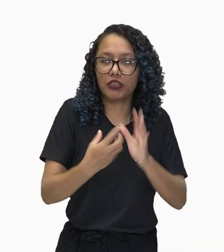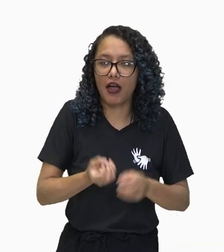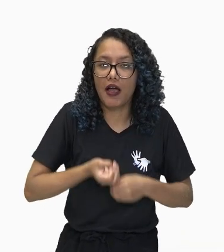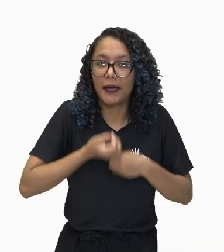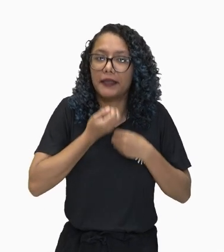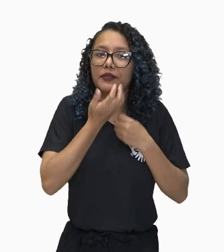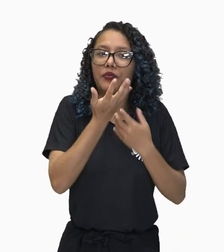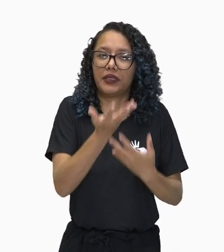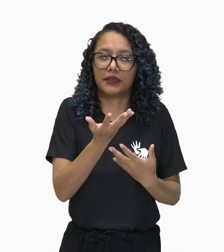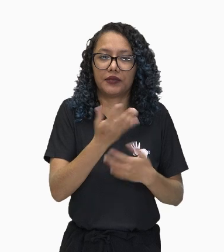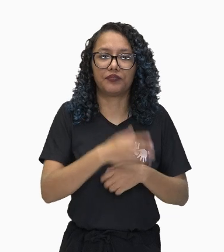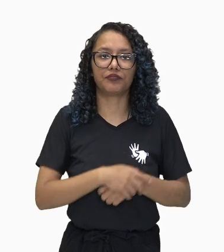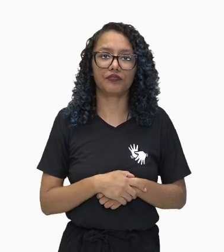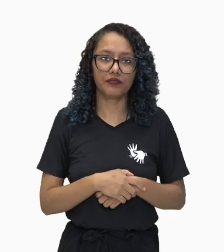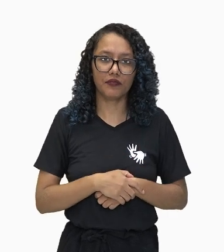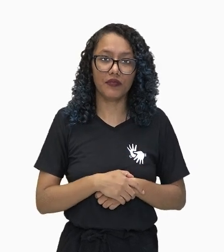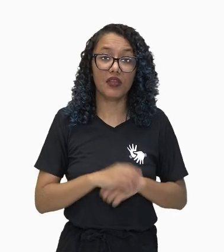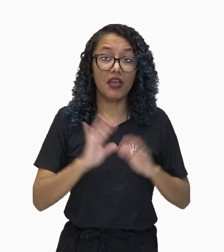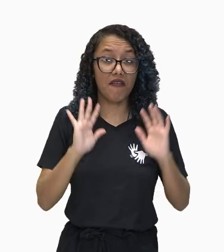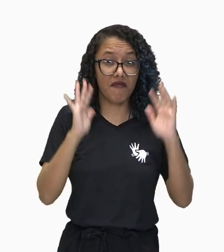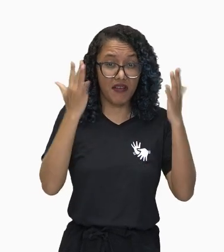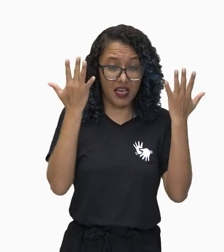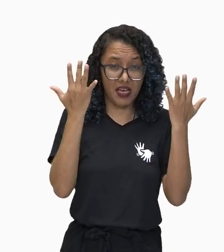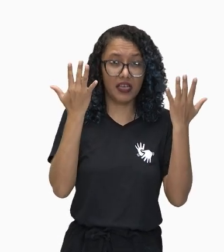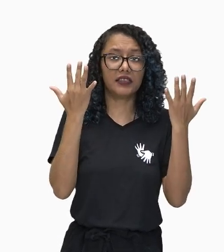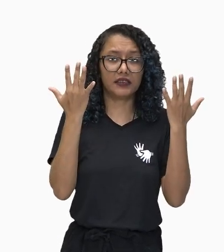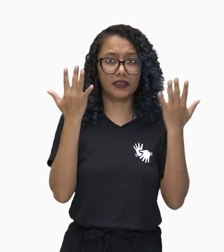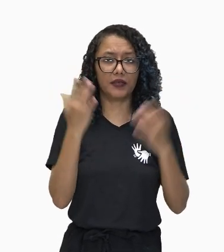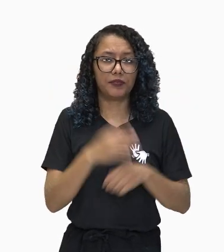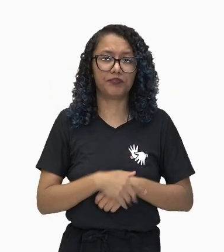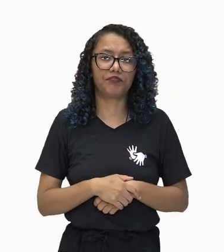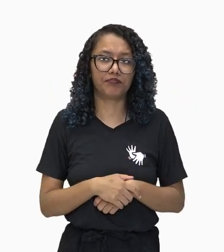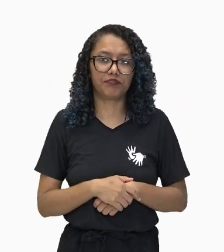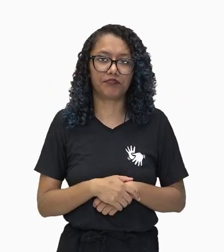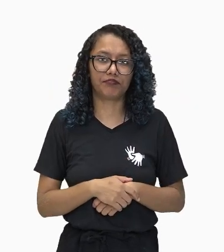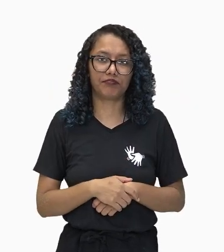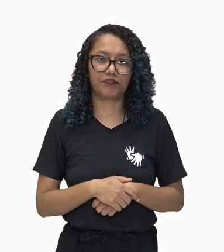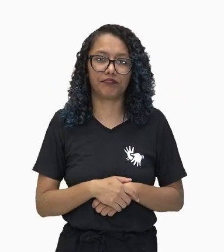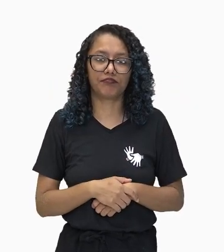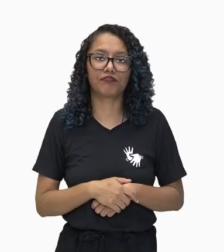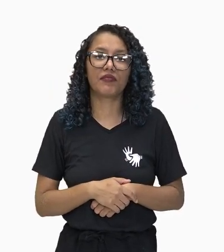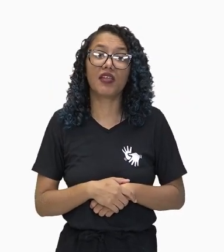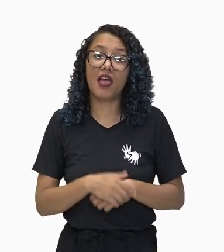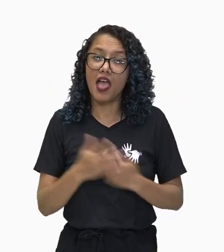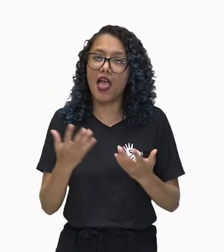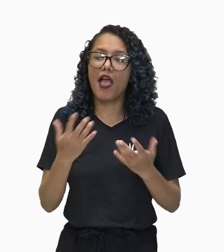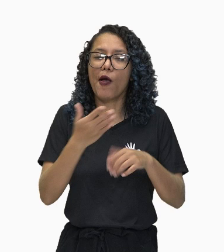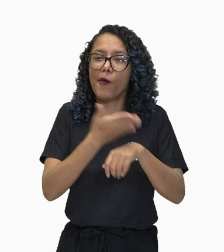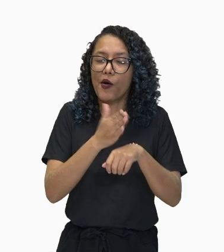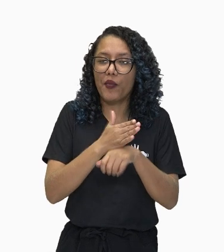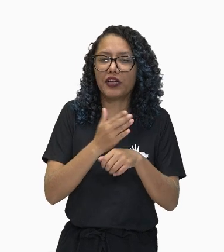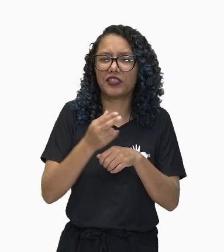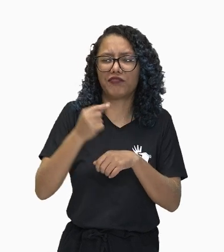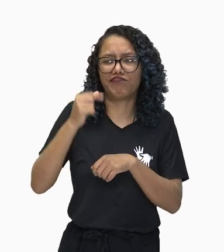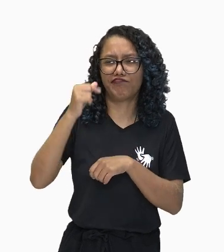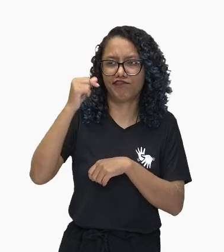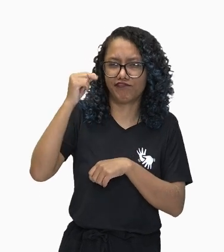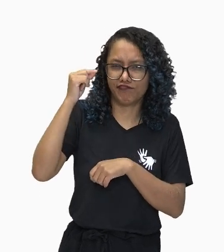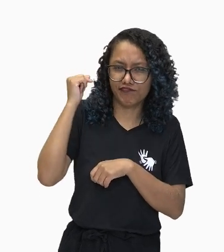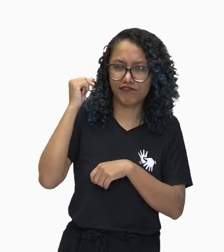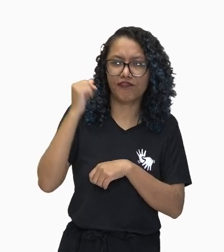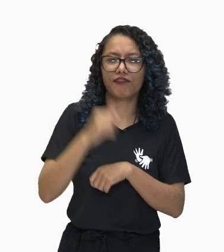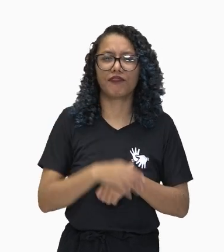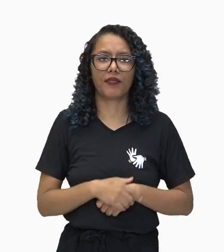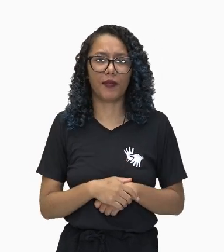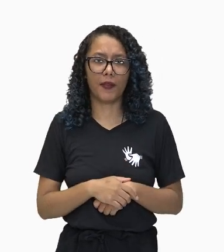da tradição. Já sabemos que a dança é uma manifestação desde os primórdios para os rituais, comunicação e